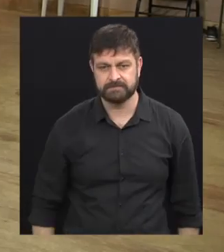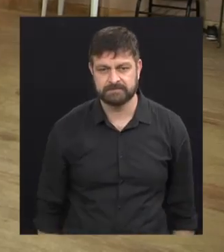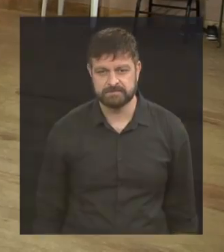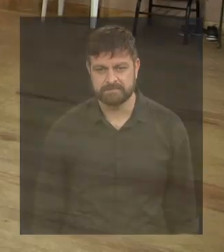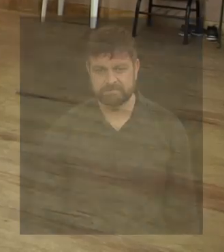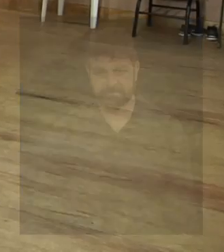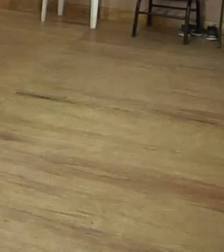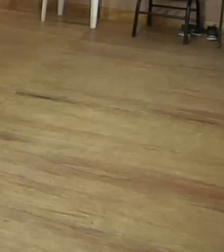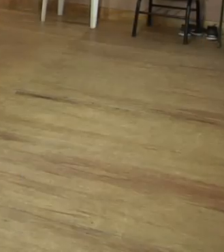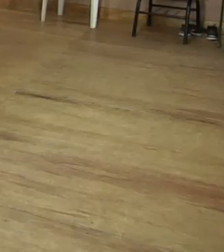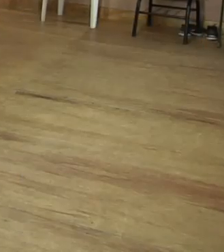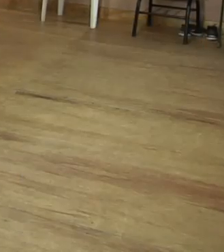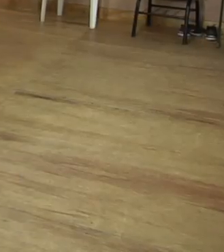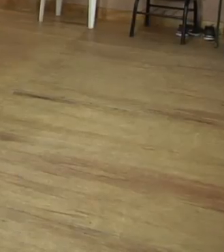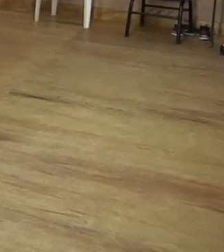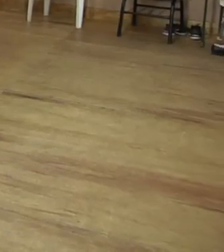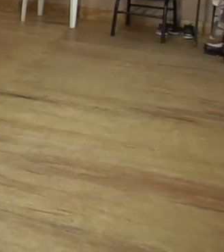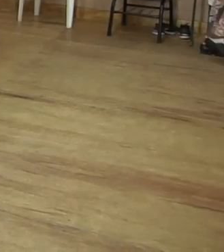Música